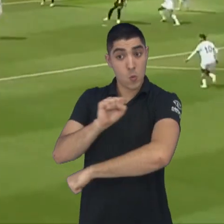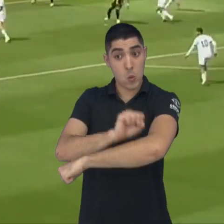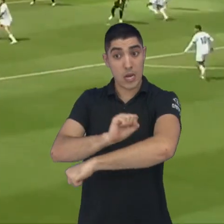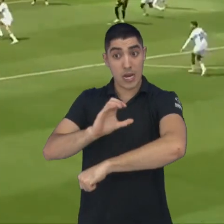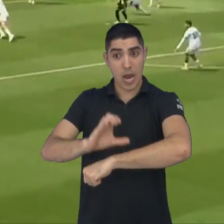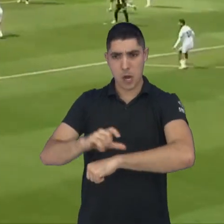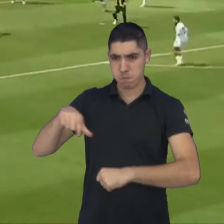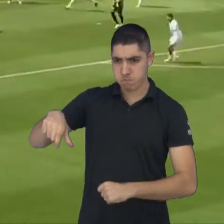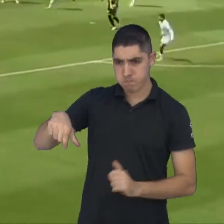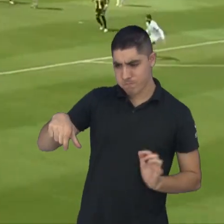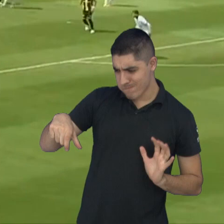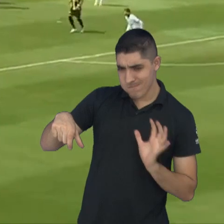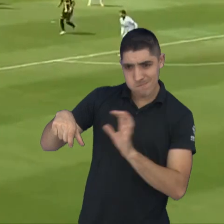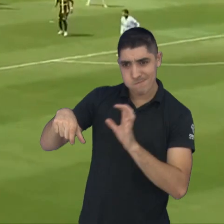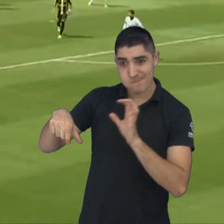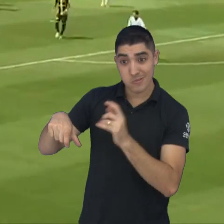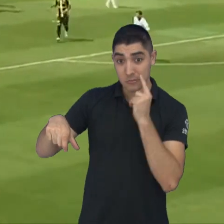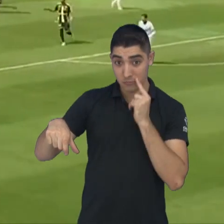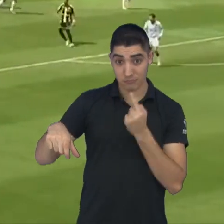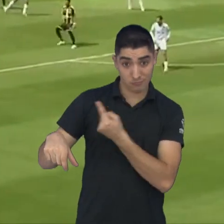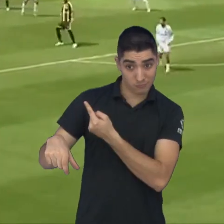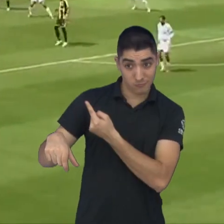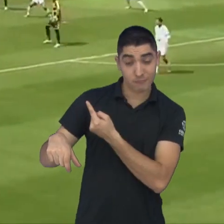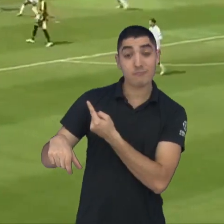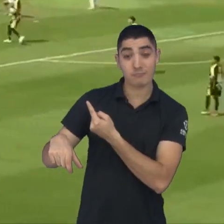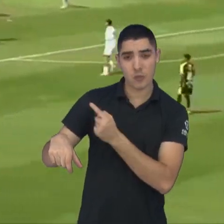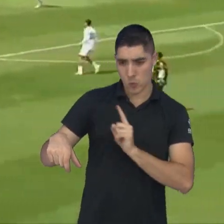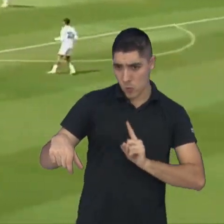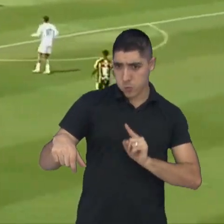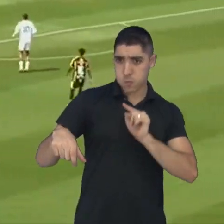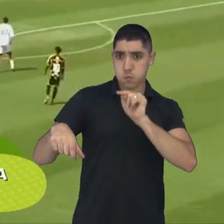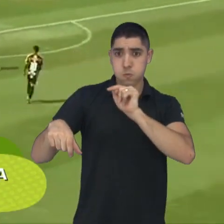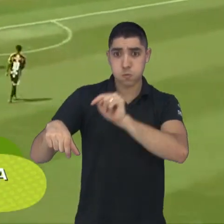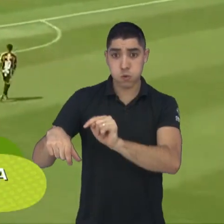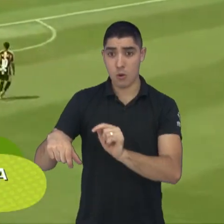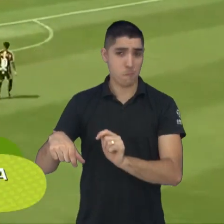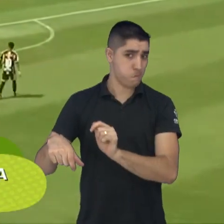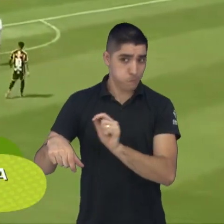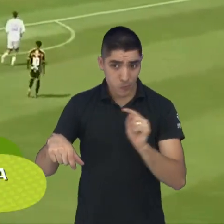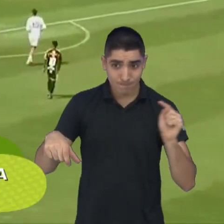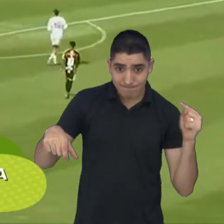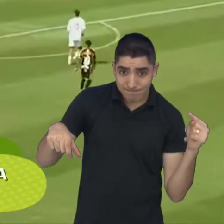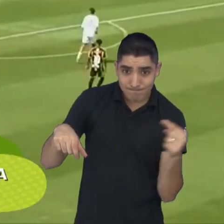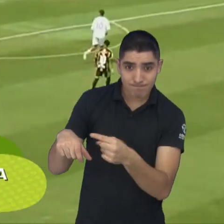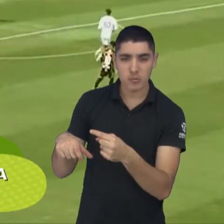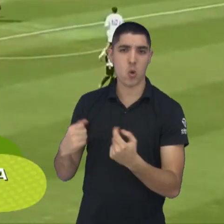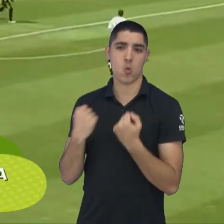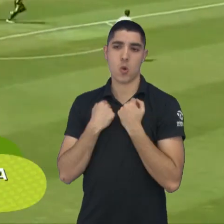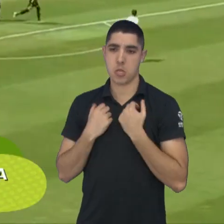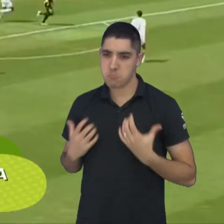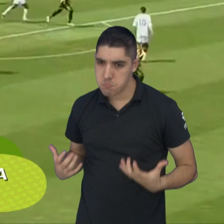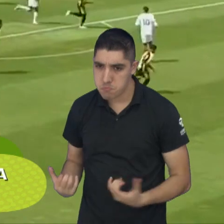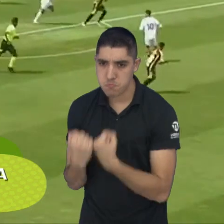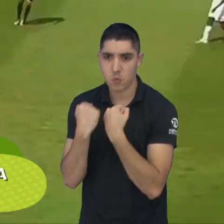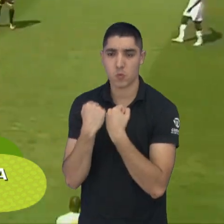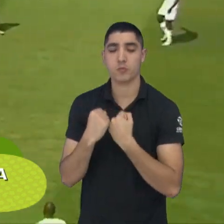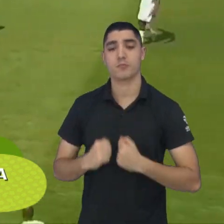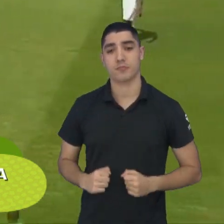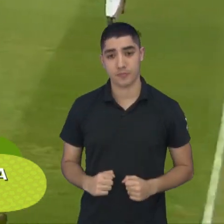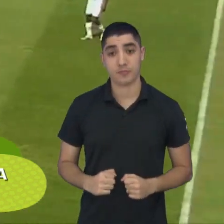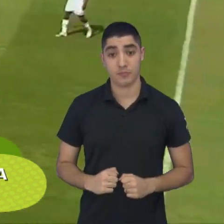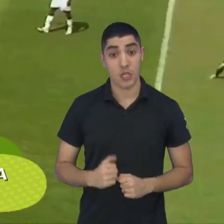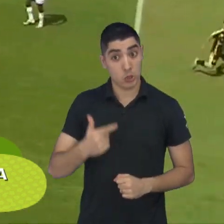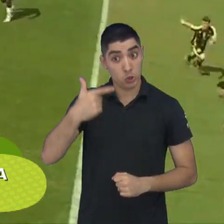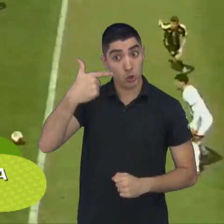São Carlense. Pela esquerda, Severo fez o cruzamento de primeira na cabeça de Vinícius, que tocou em cima do goleiro Rodrigo.